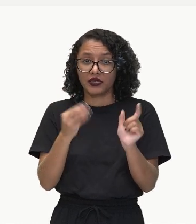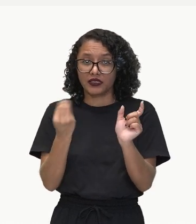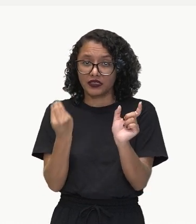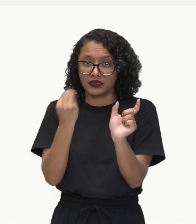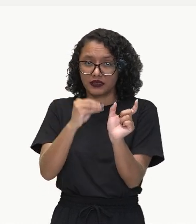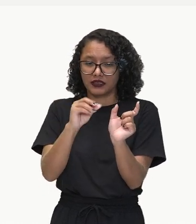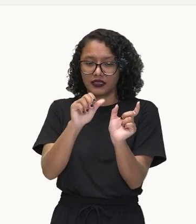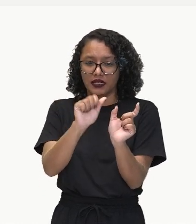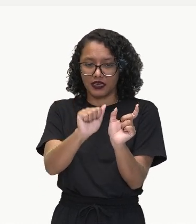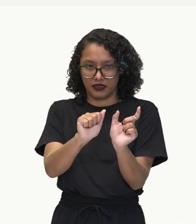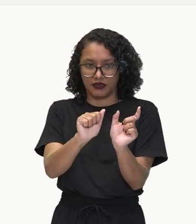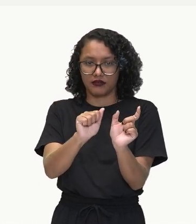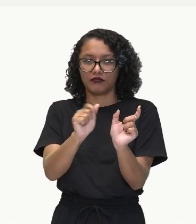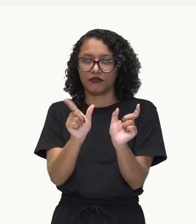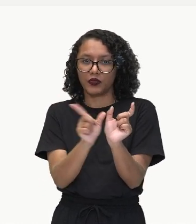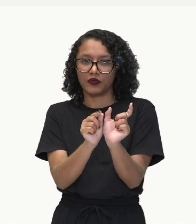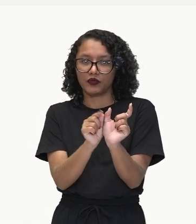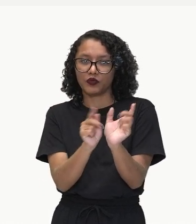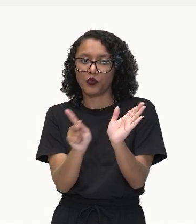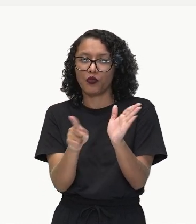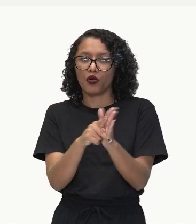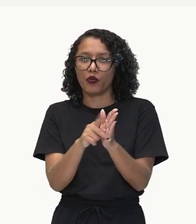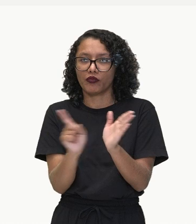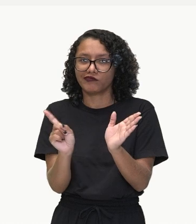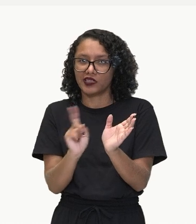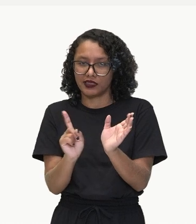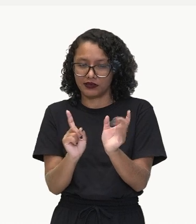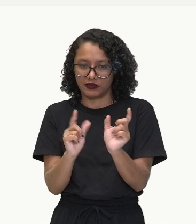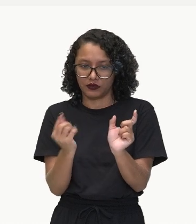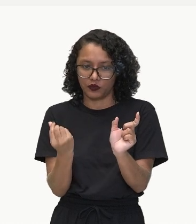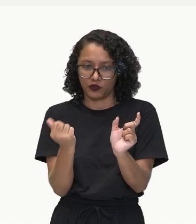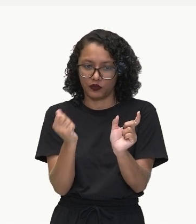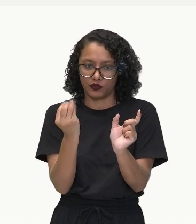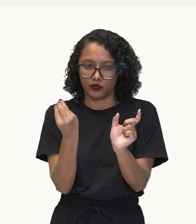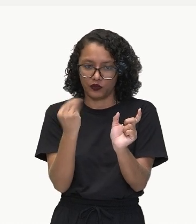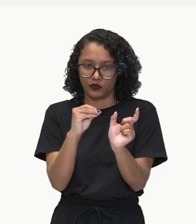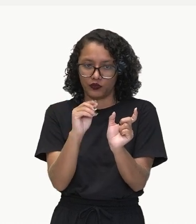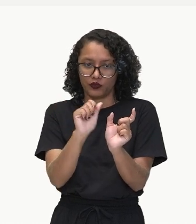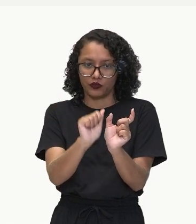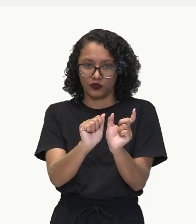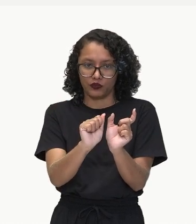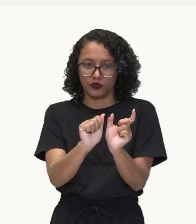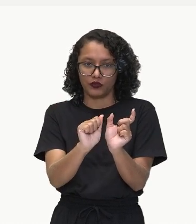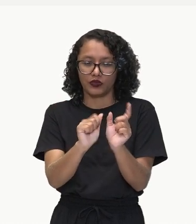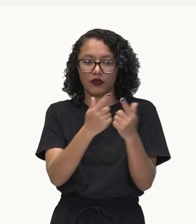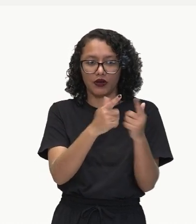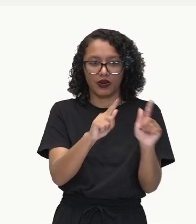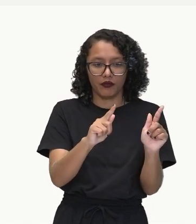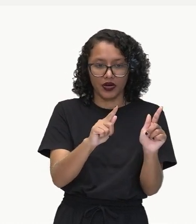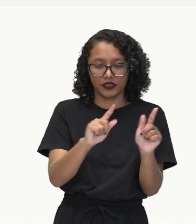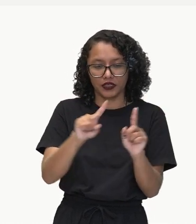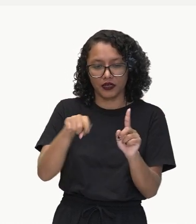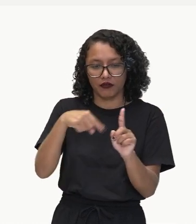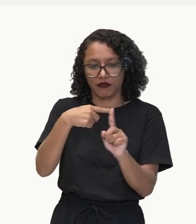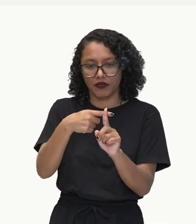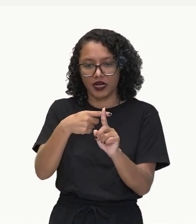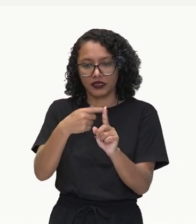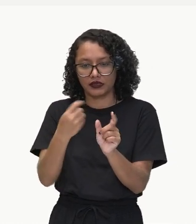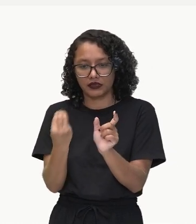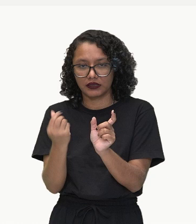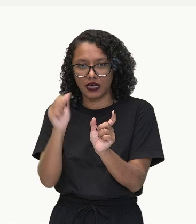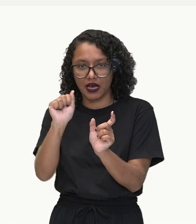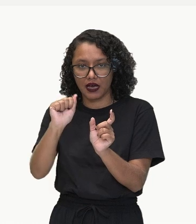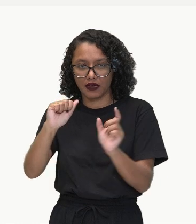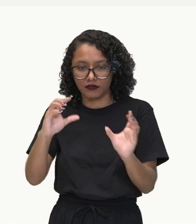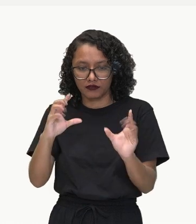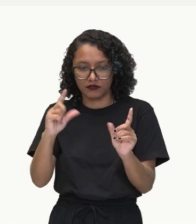de negação. Então, gramática, a gramaticalidade dá a entender ali que é contra a